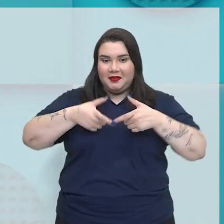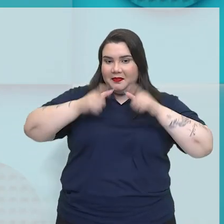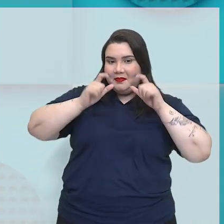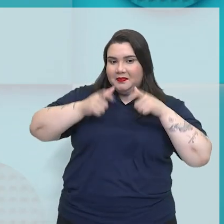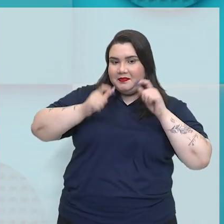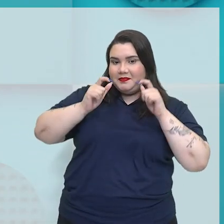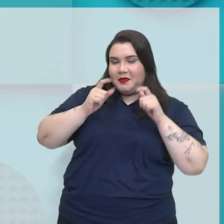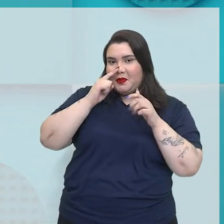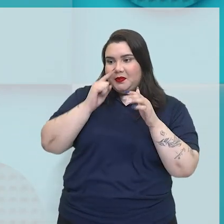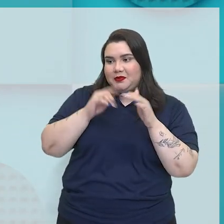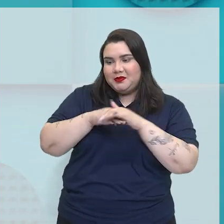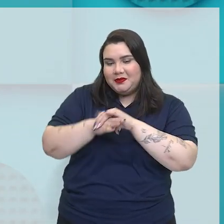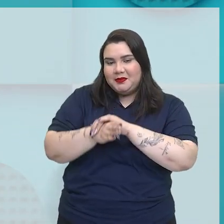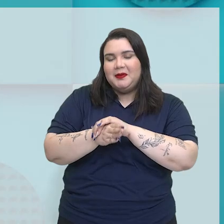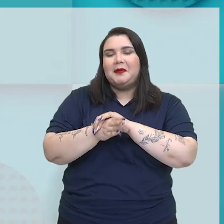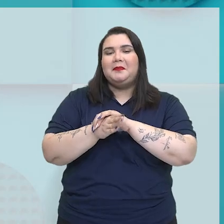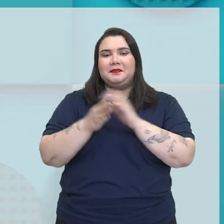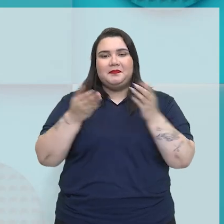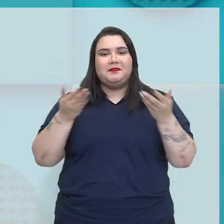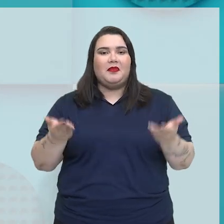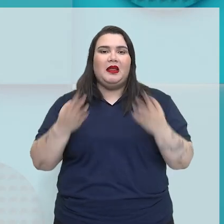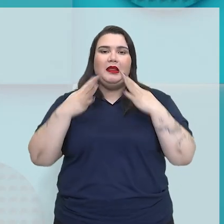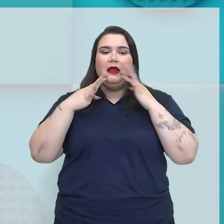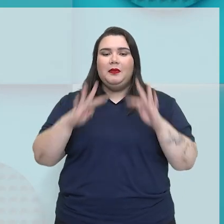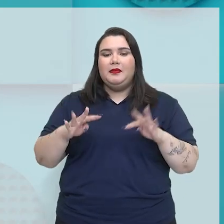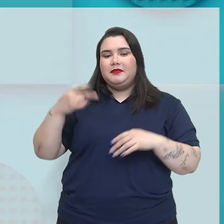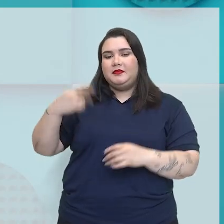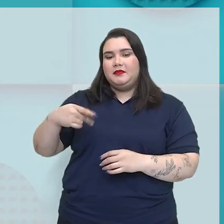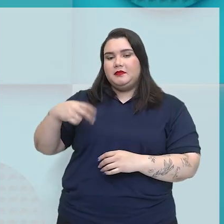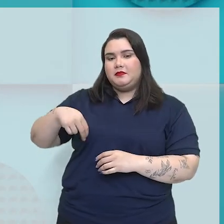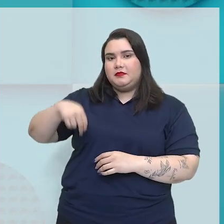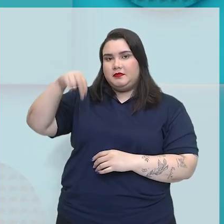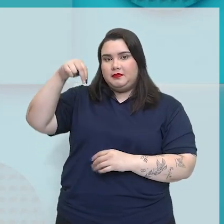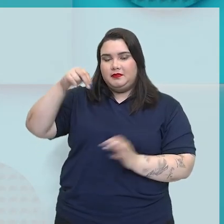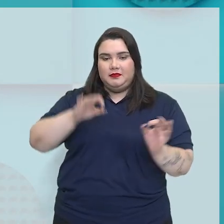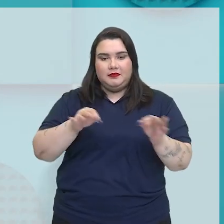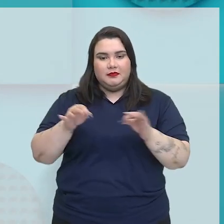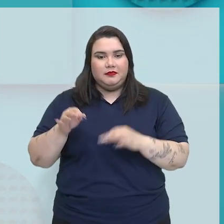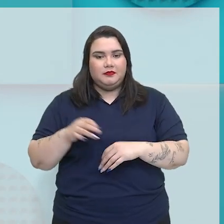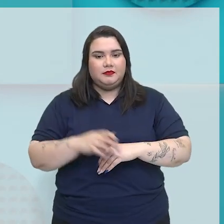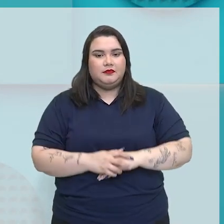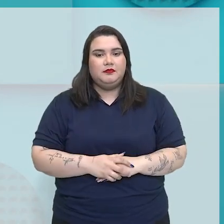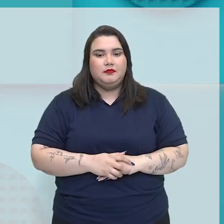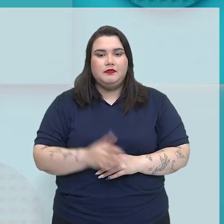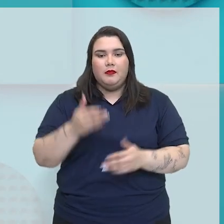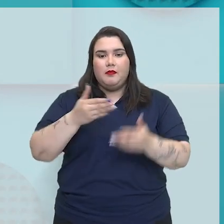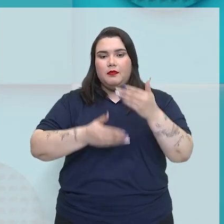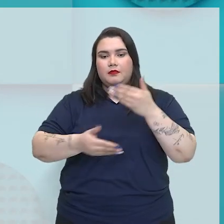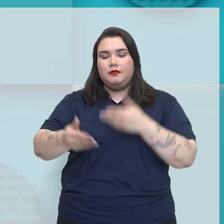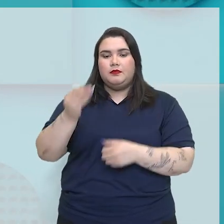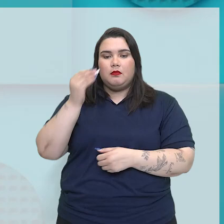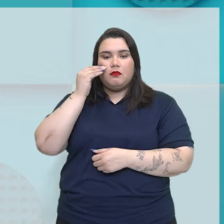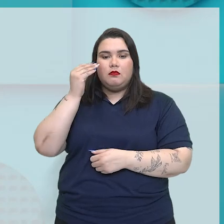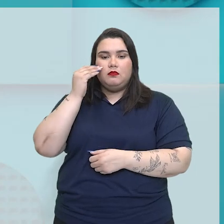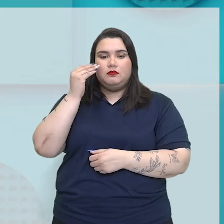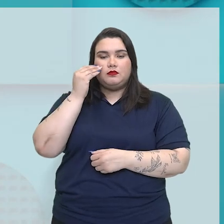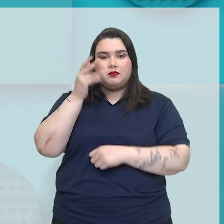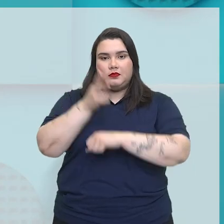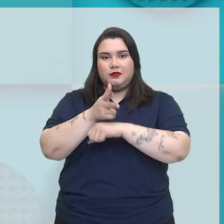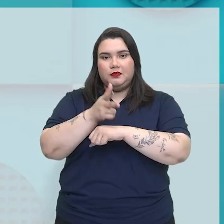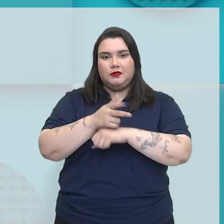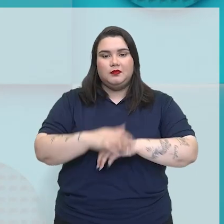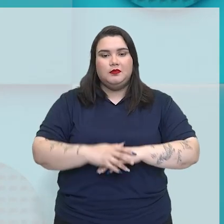tacacá? Tem hábito? É muito comum aqui no norte, né? Então, vamos continuar e vendo um